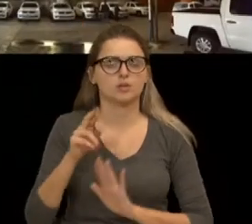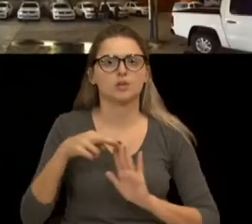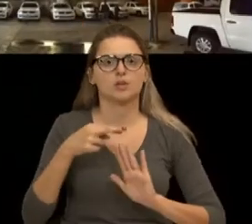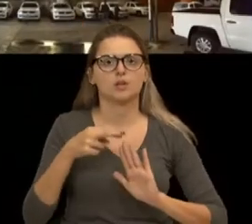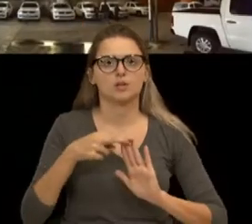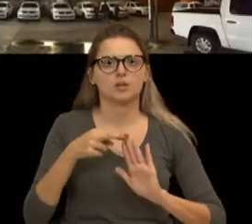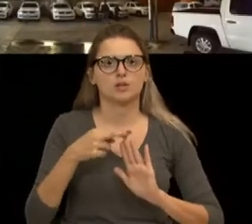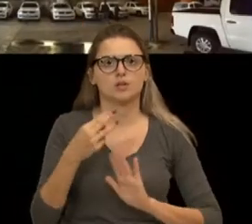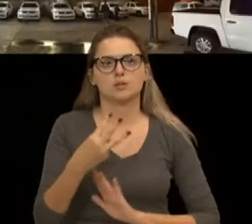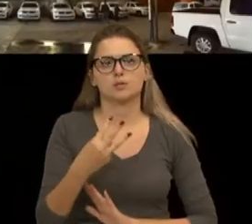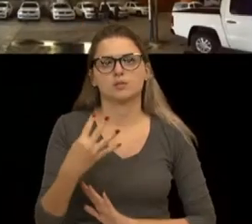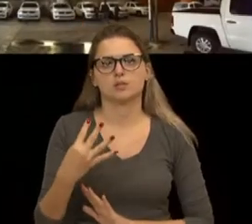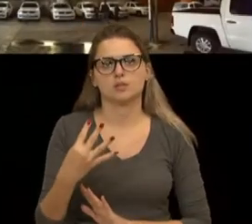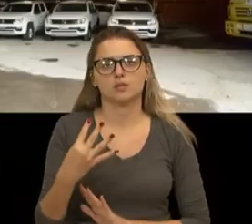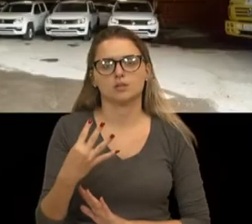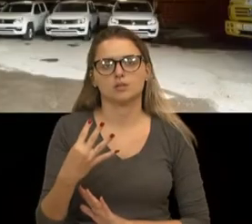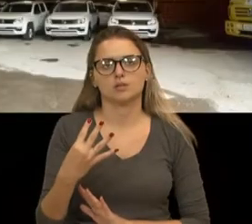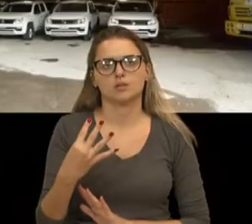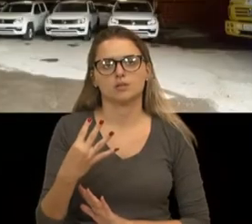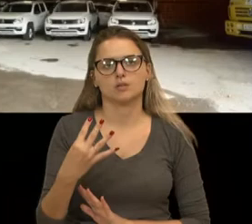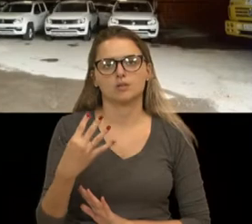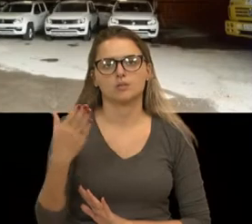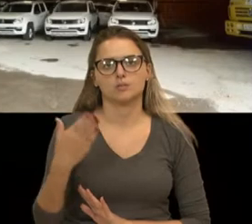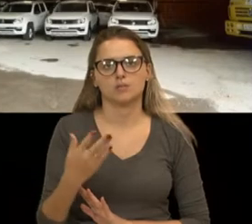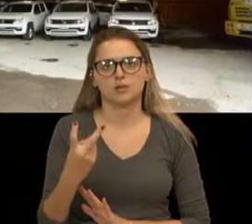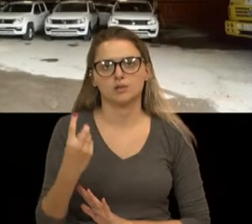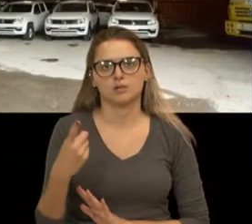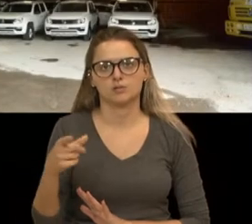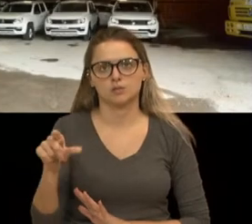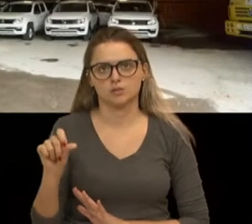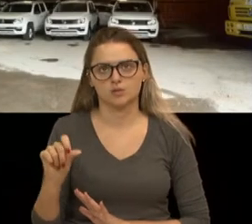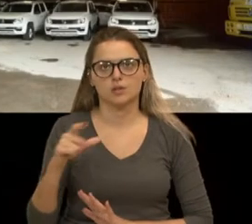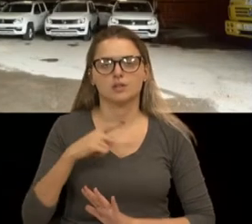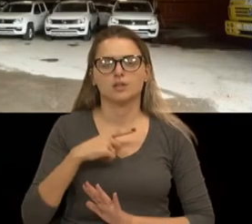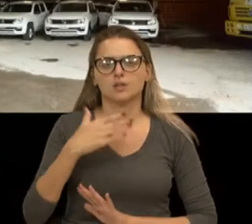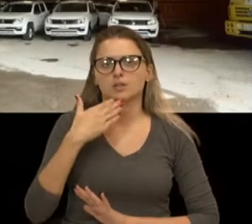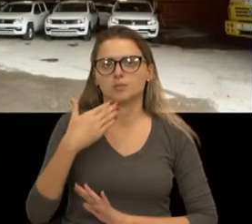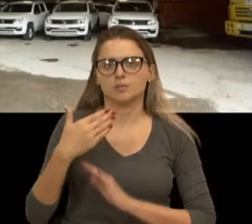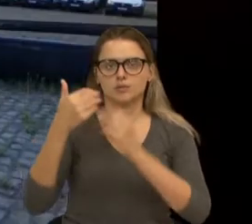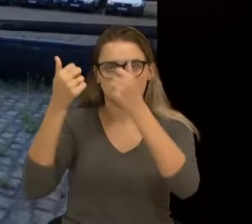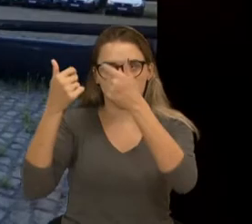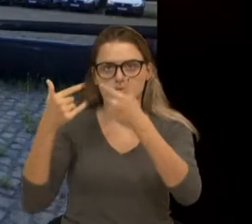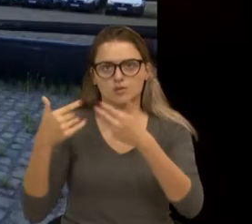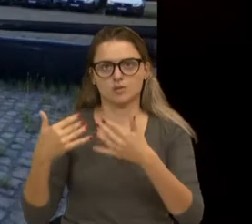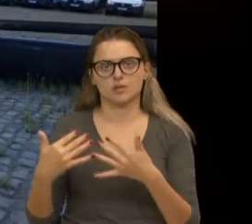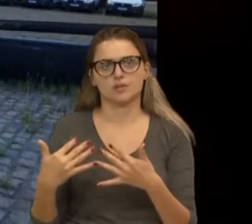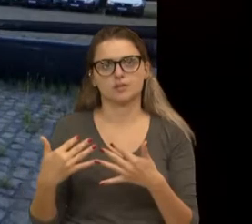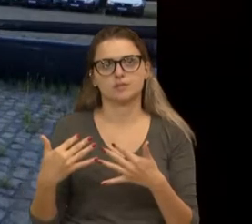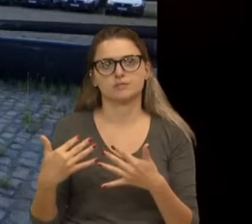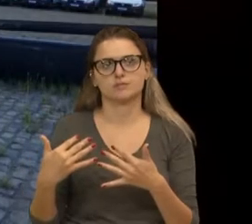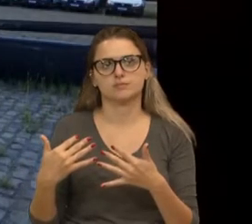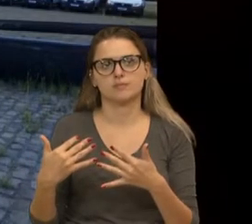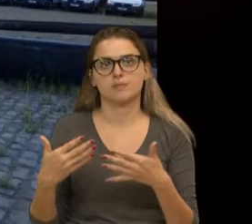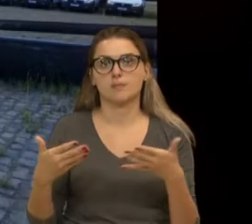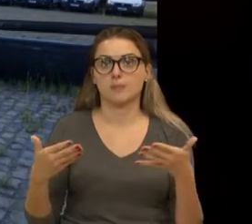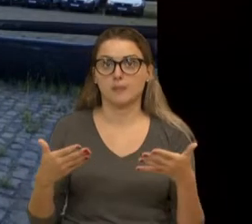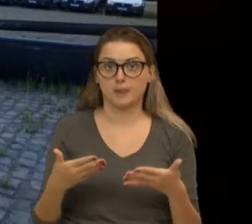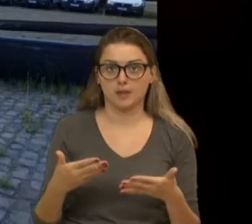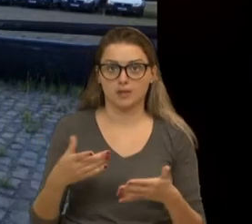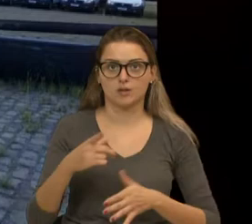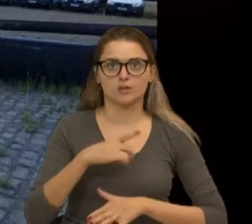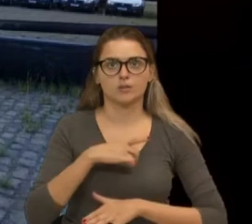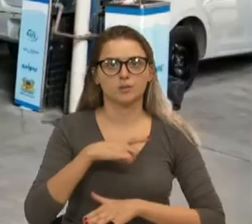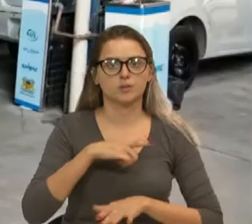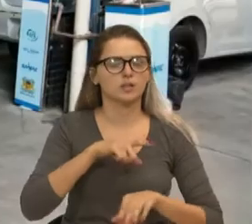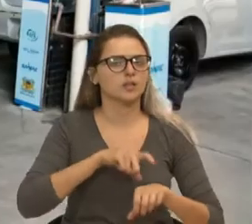requerimento 34 de 2019, né, que contém o pedido de informações, e vamos ter, então,